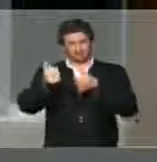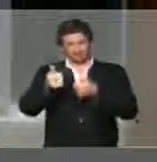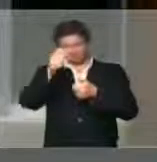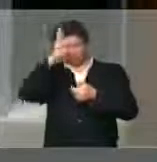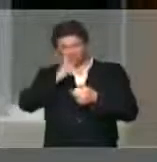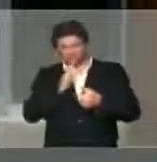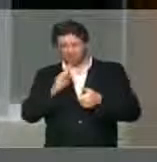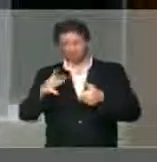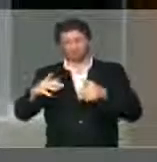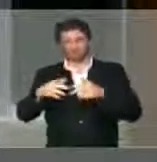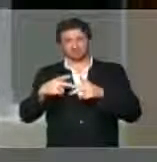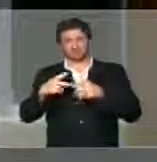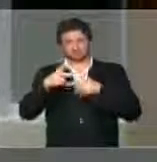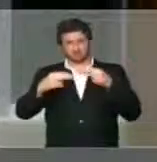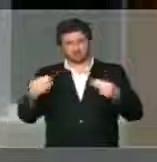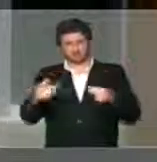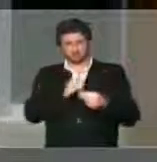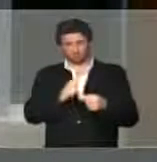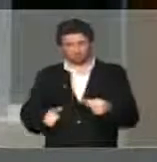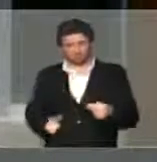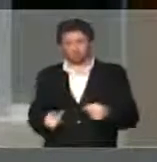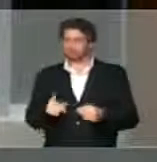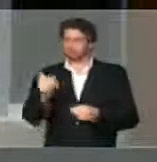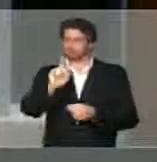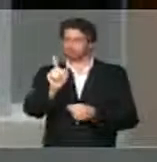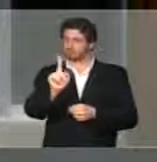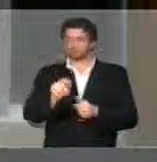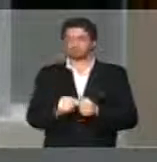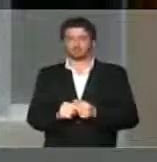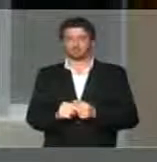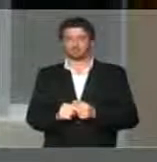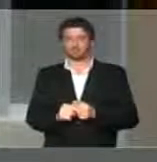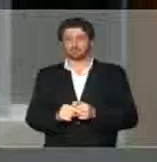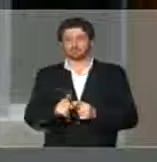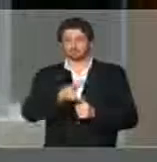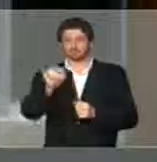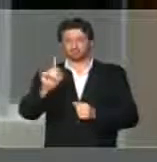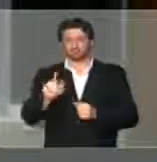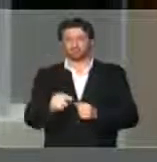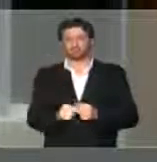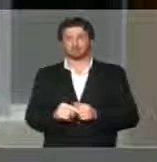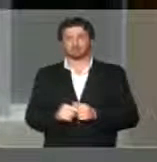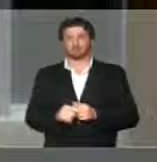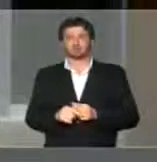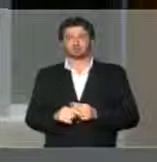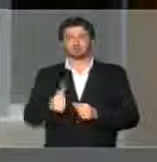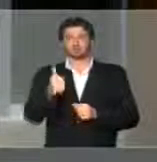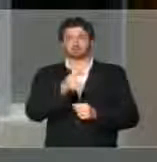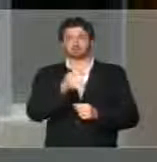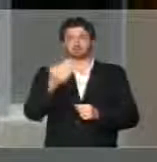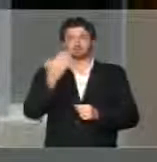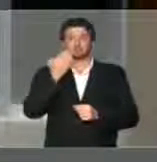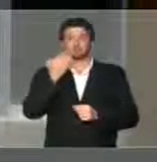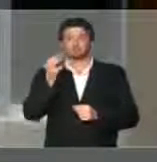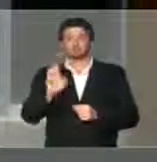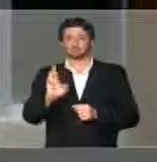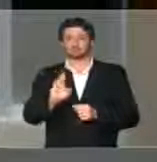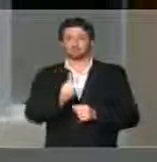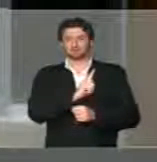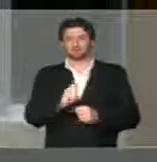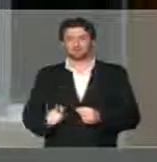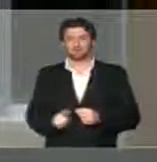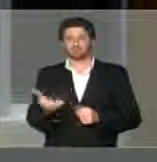reais de graça para o governo brasileiro? Não, não vai. Quem vai pagar esses 17 bilhões de reais que o governo